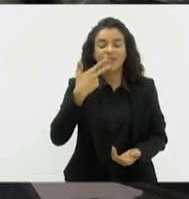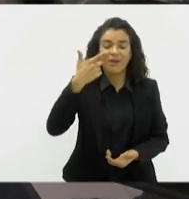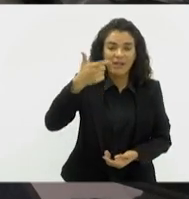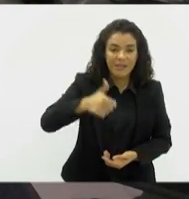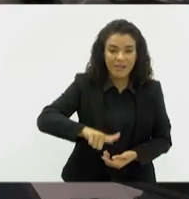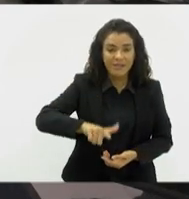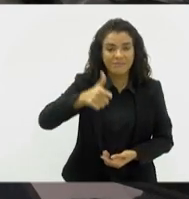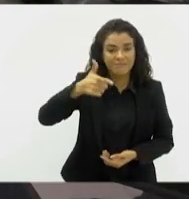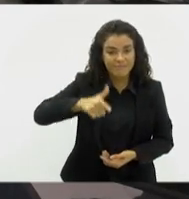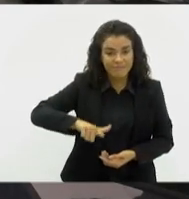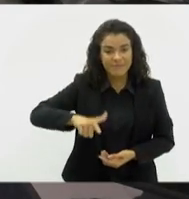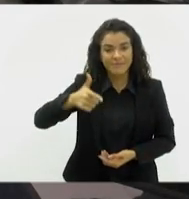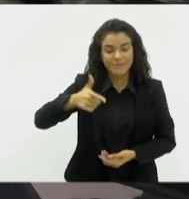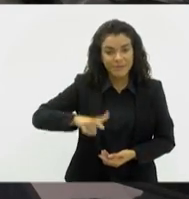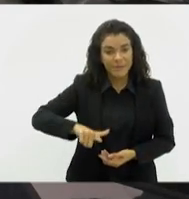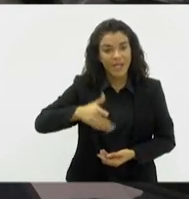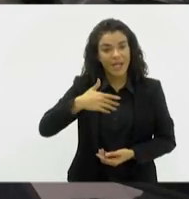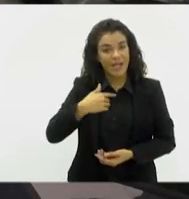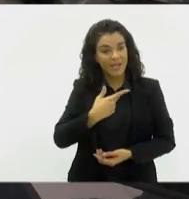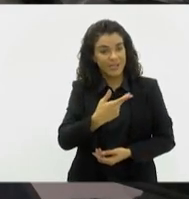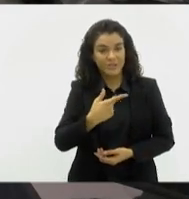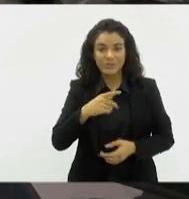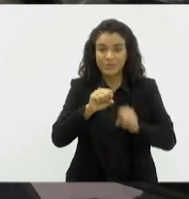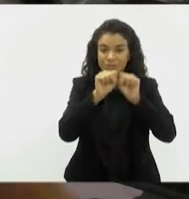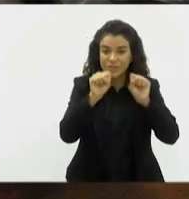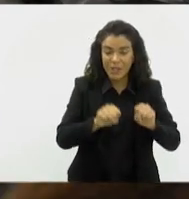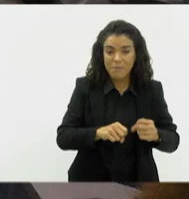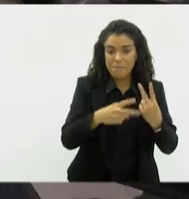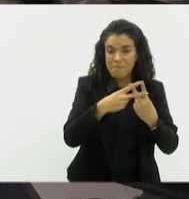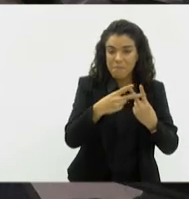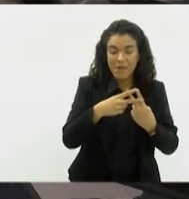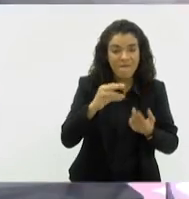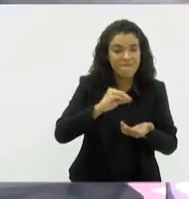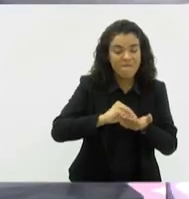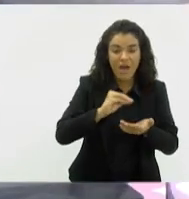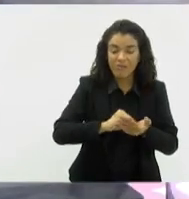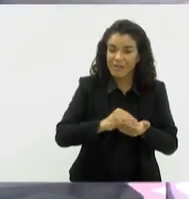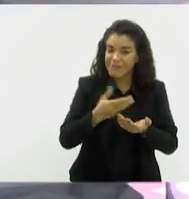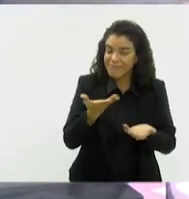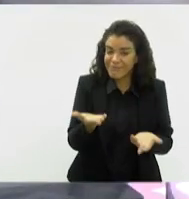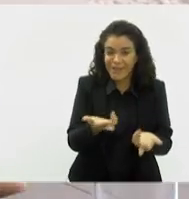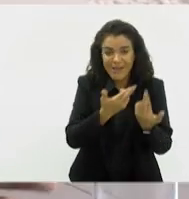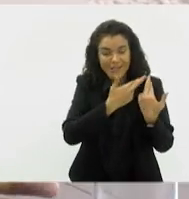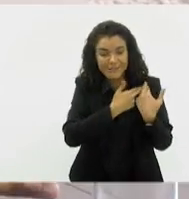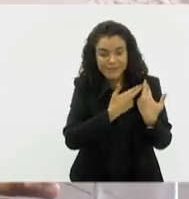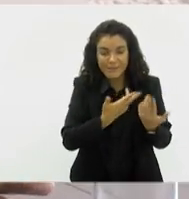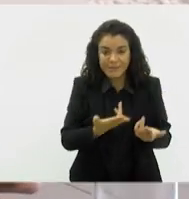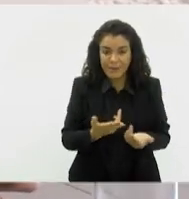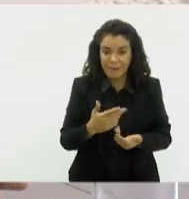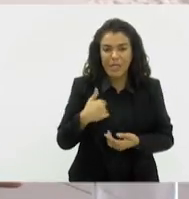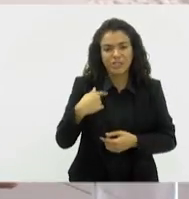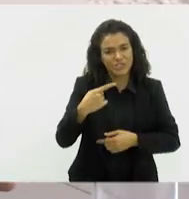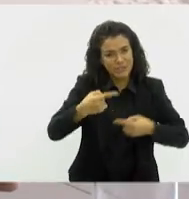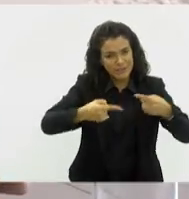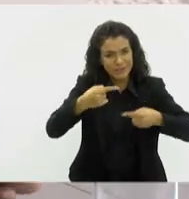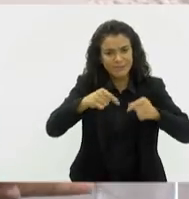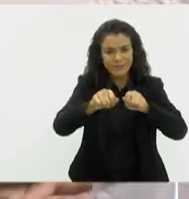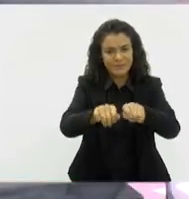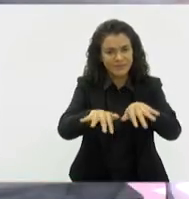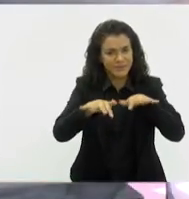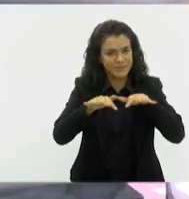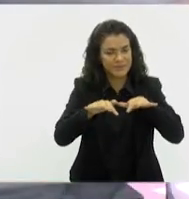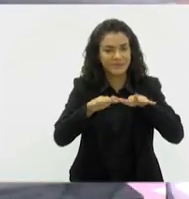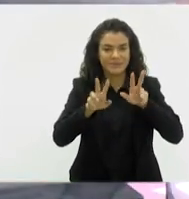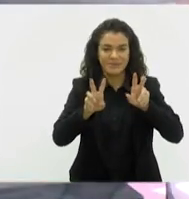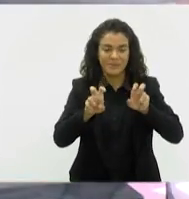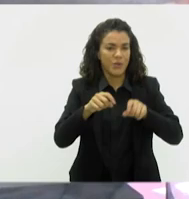repetidamente que essa secretária de administração penitenciária é a mais incompetente da história da SEAP. Exatamente, debatíamos em plenário o tema. Eu não tenho a menor dúvida